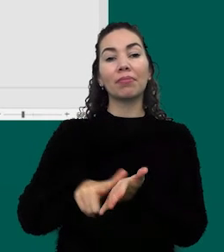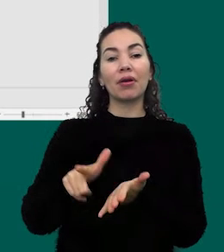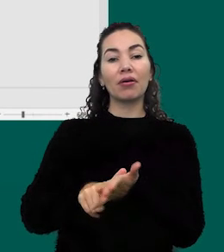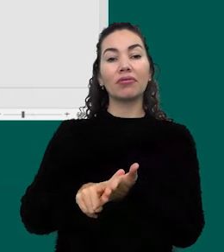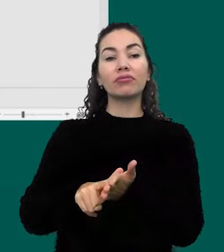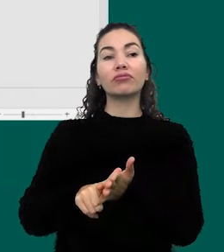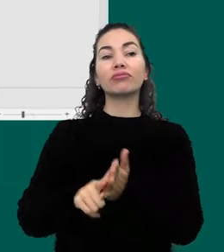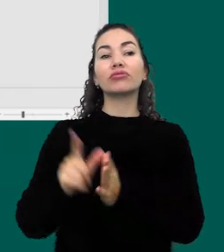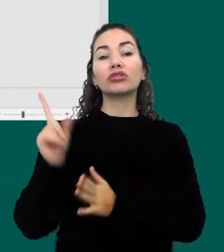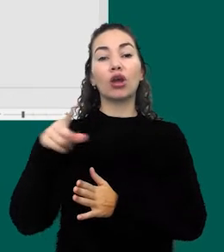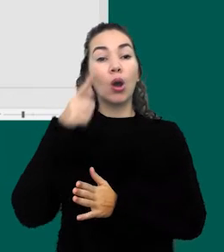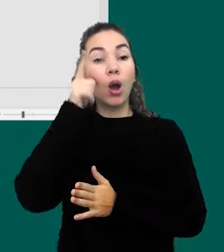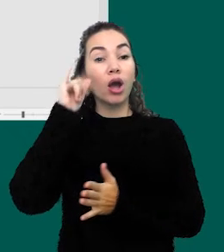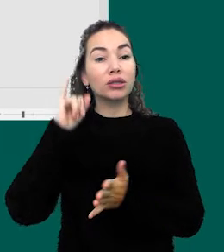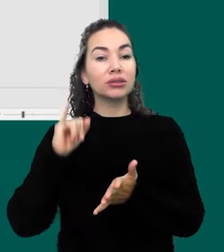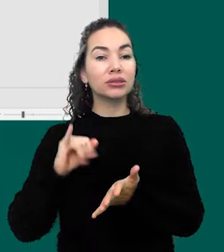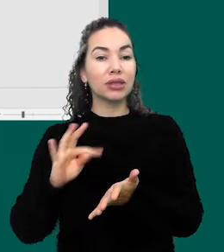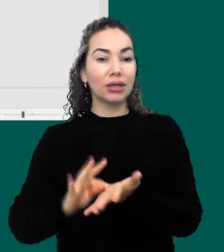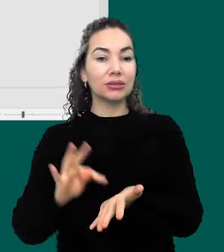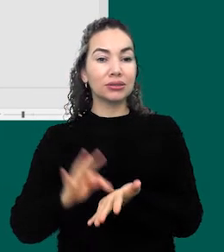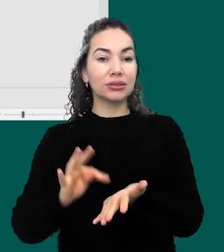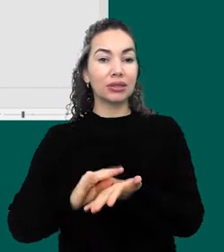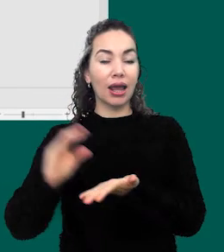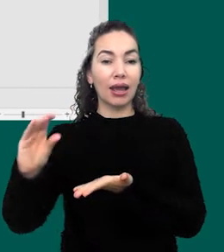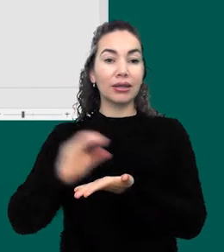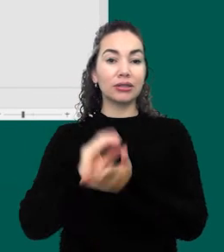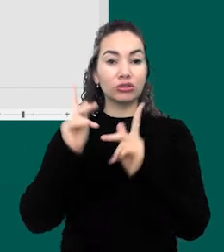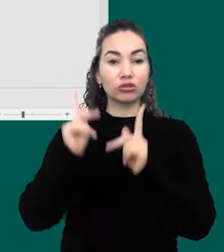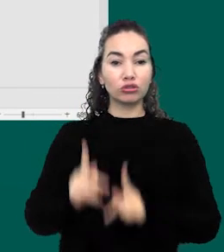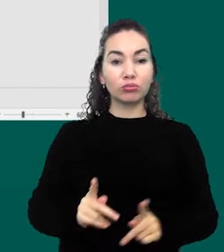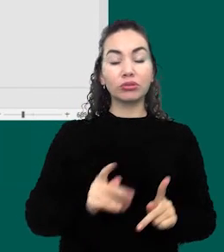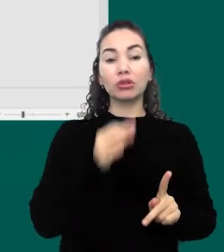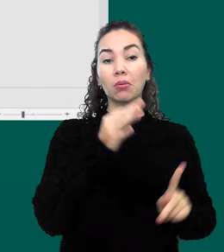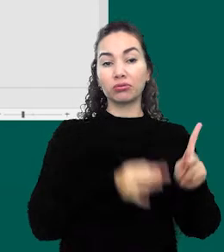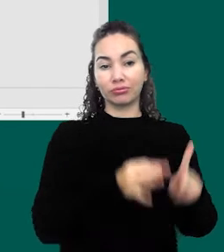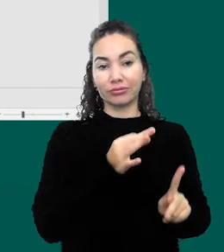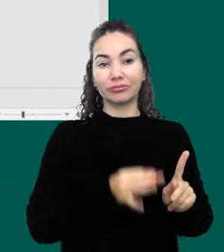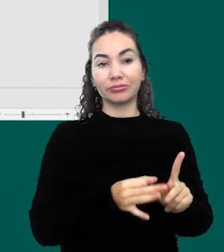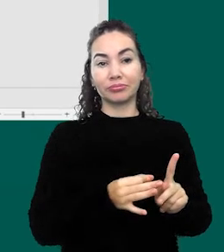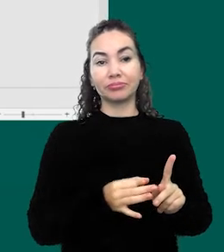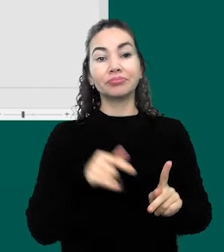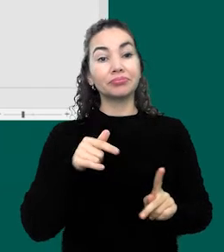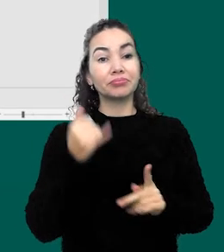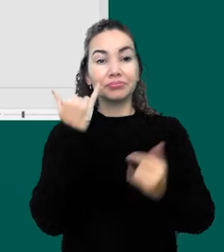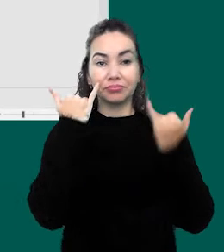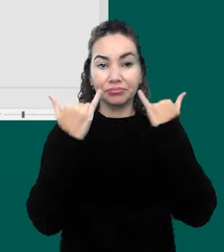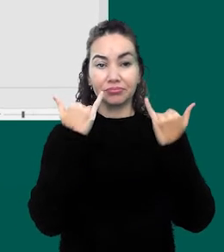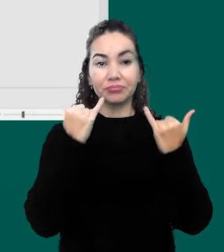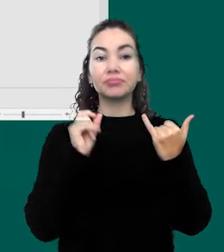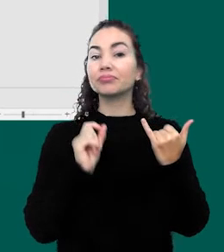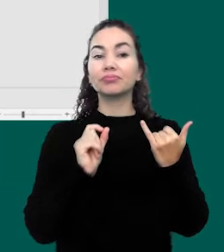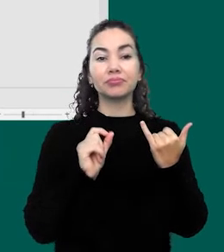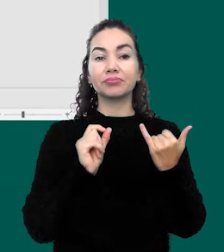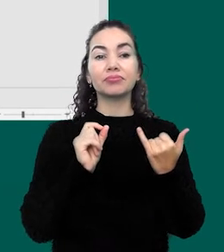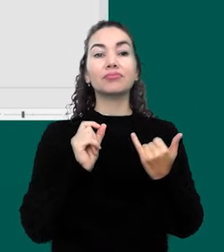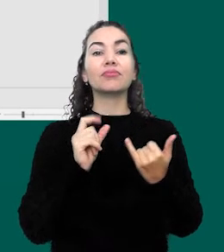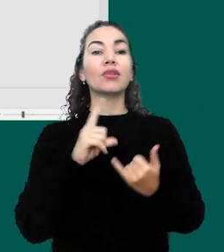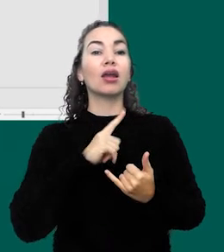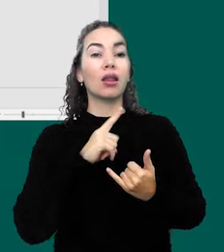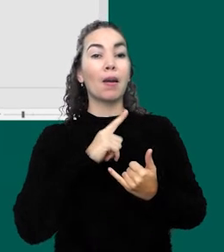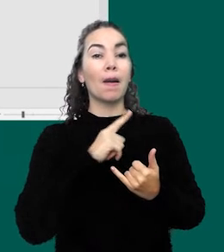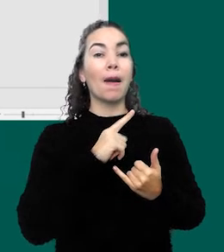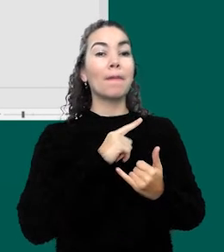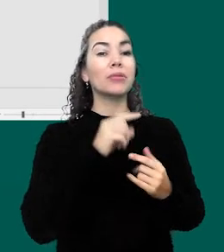rendimentos tributáveis recebidos de pessoa jurídica. Essa informação se refere tanto ao